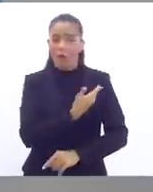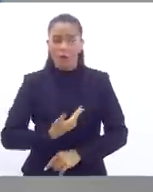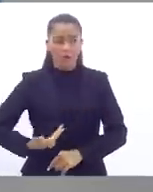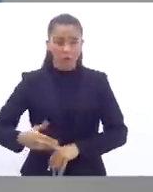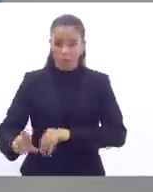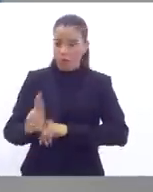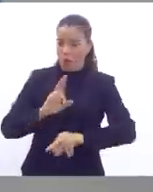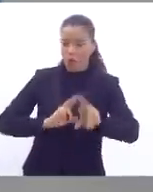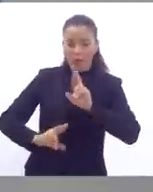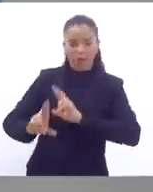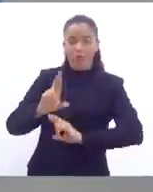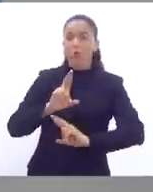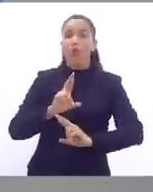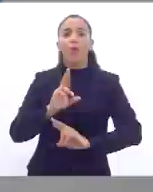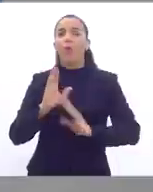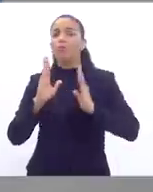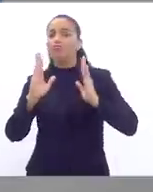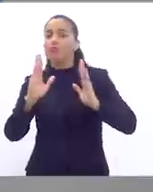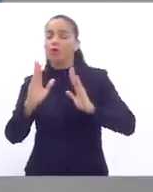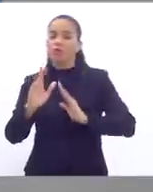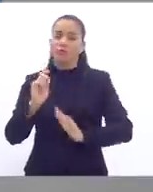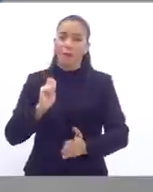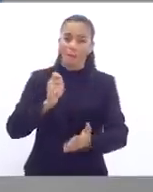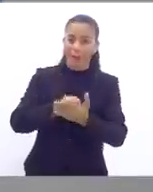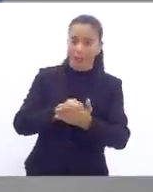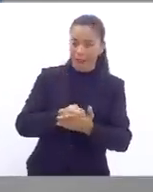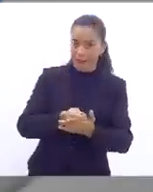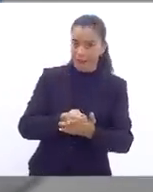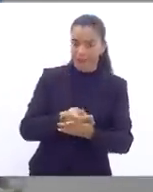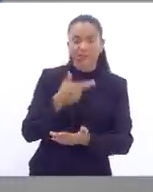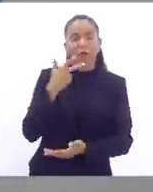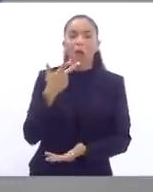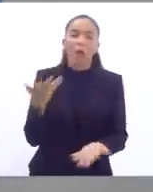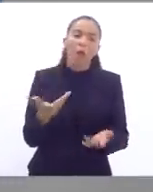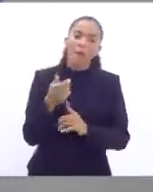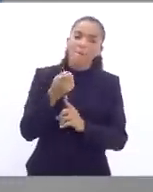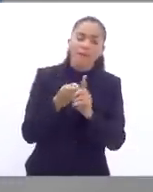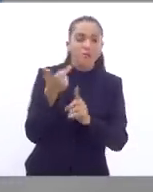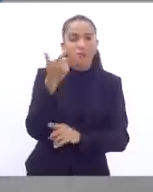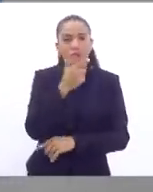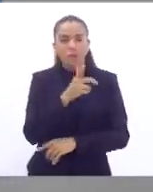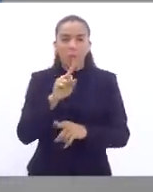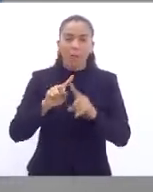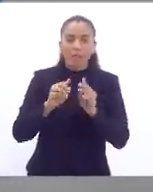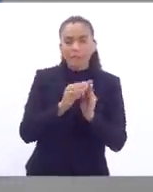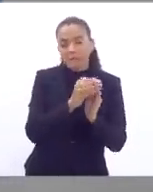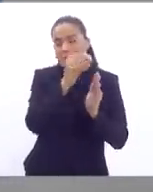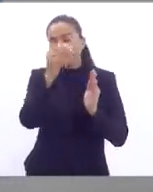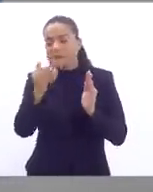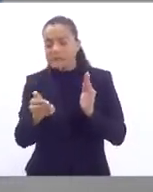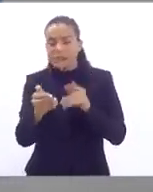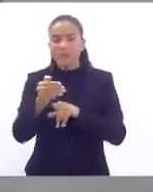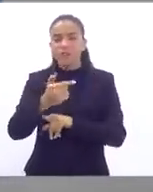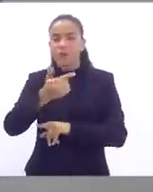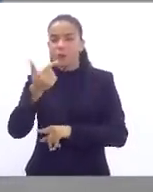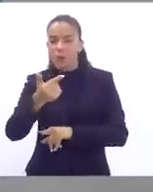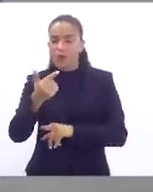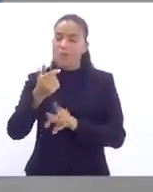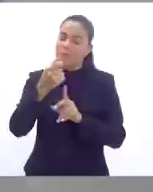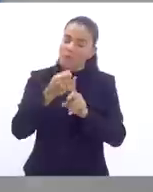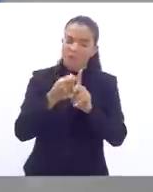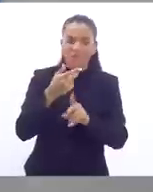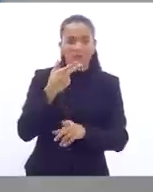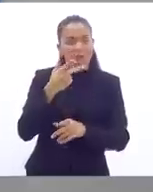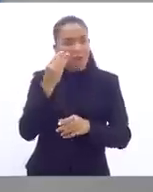nem quando vai pagar o governo não disse olha esse mês não deu mas nós estamos reagrupando aqui estamos corrigindo ali